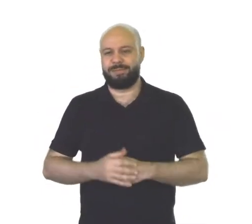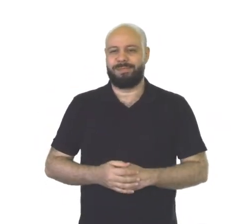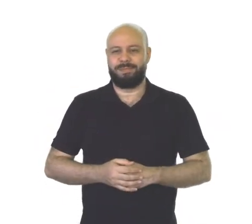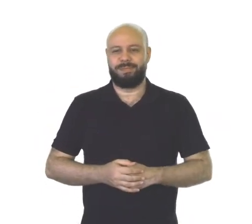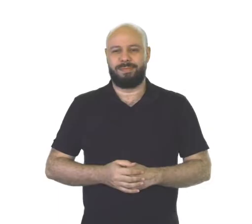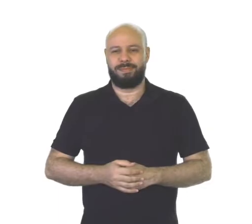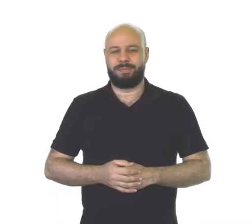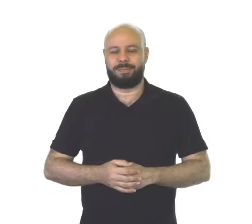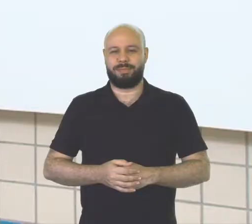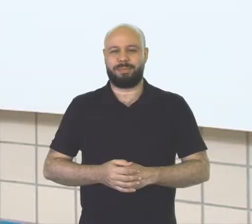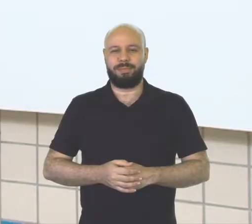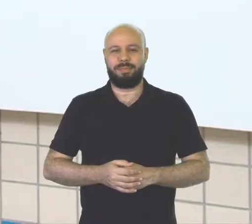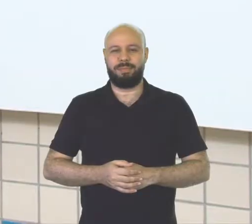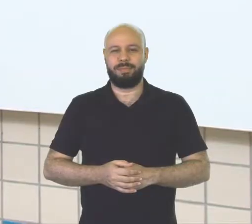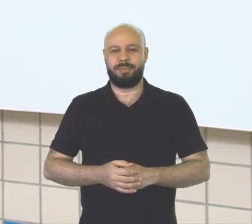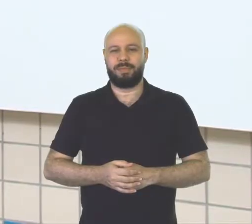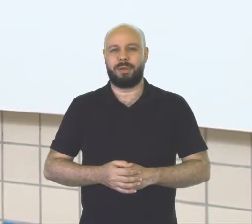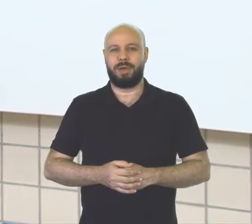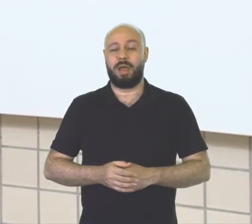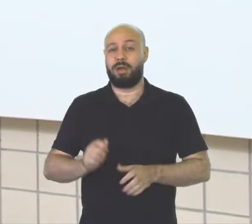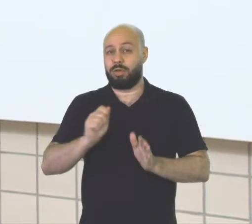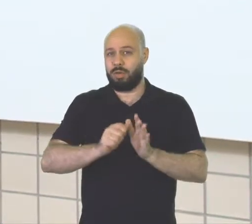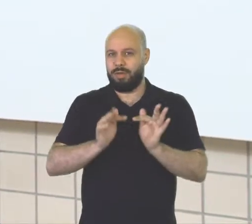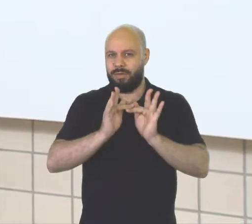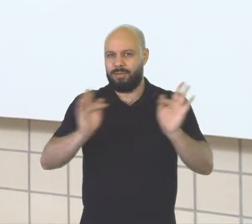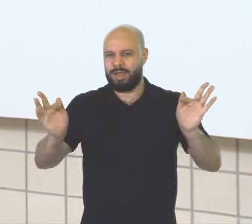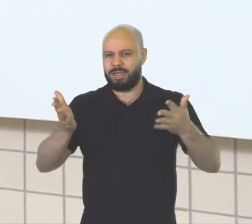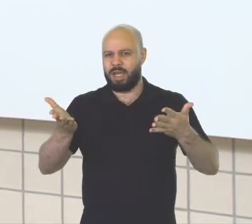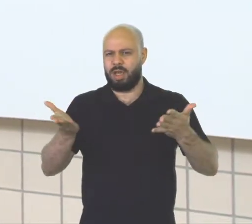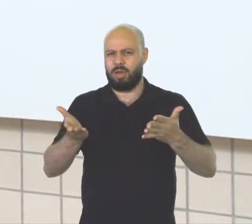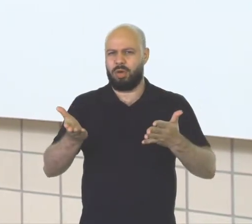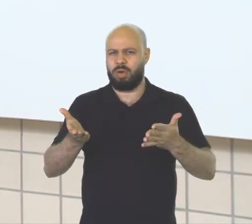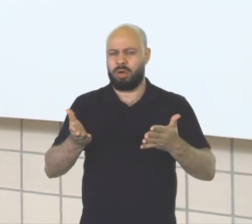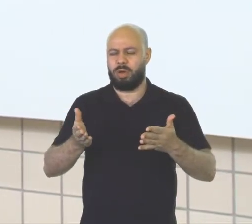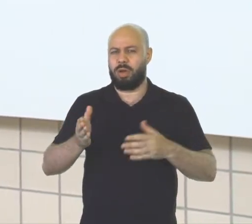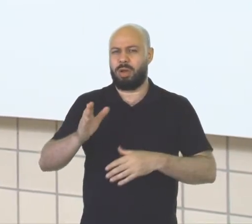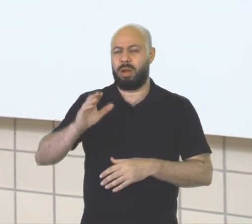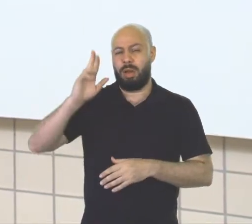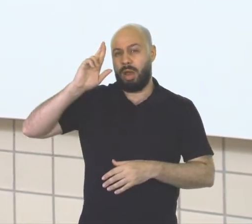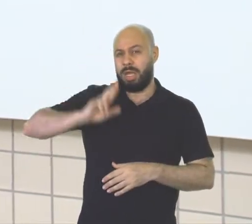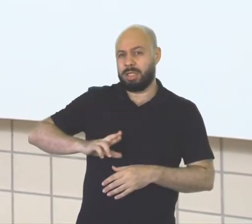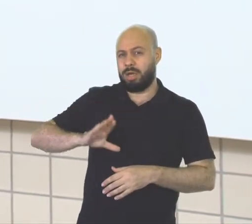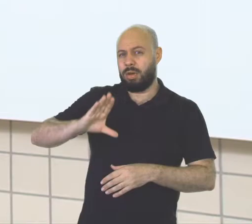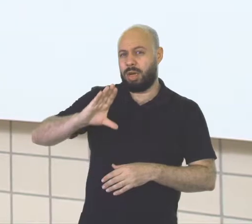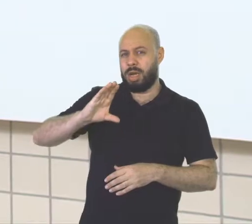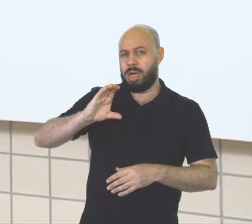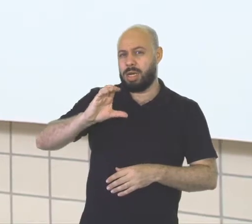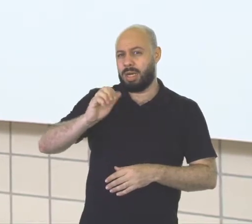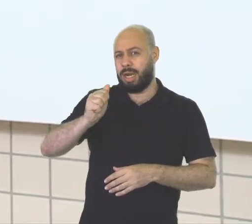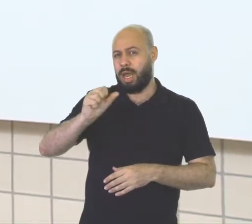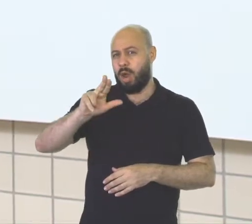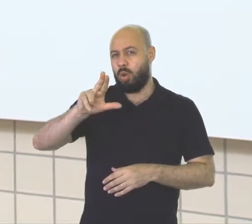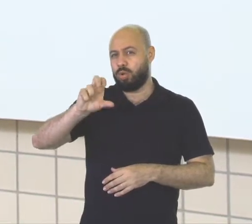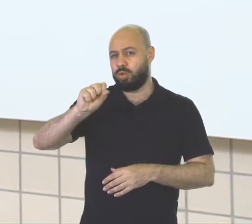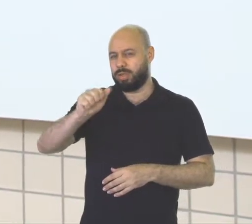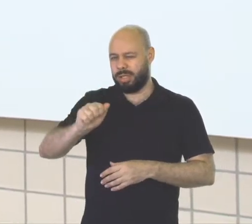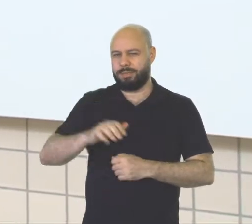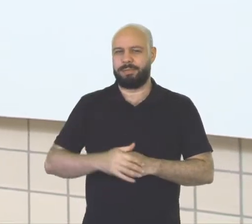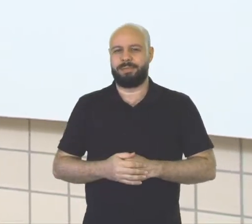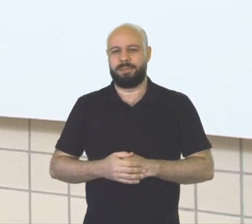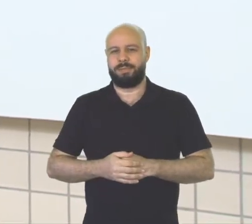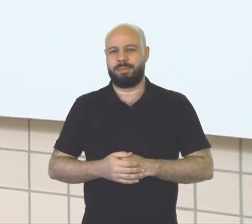né, sobre a causa, tá? Ou razão. Beleza, pessoal? Number 4.